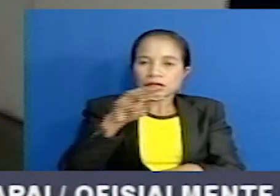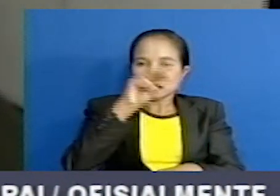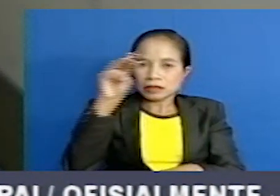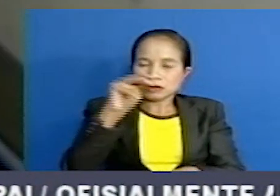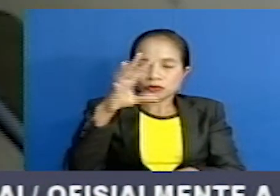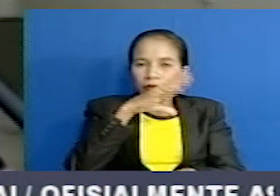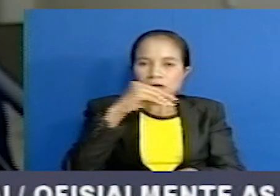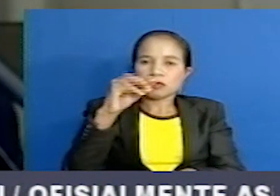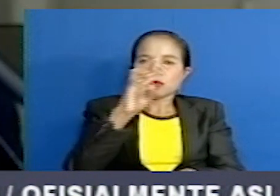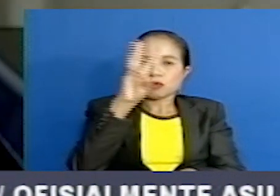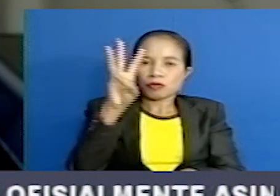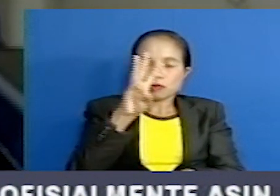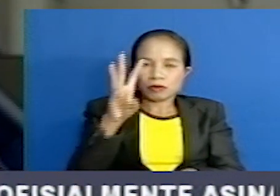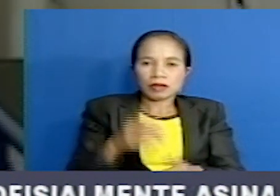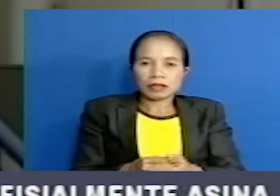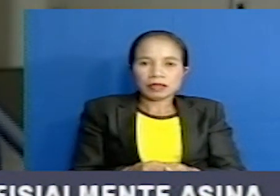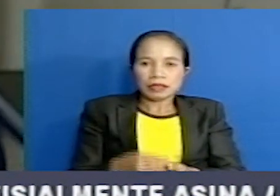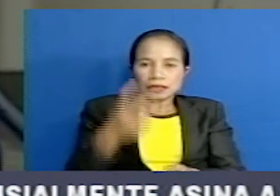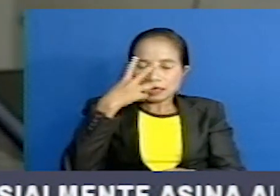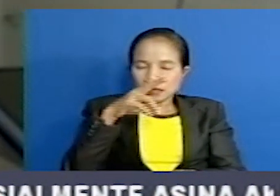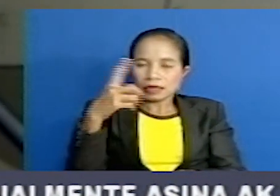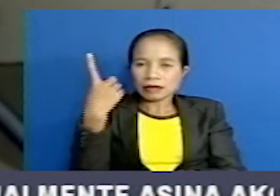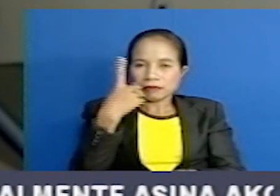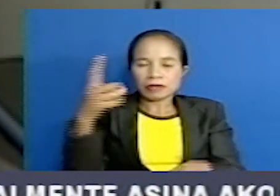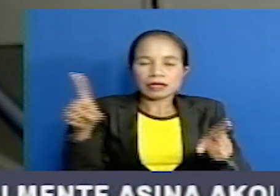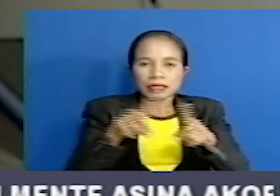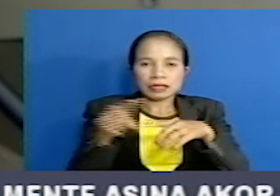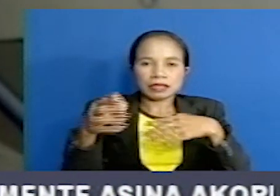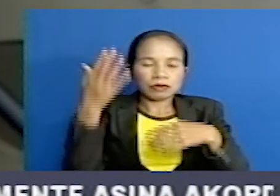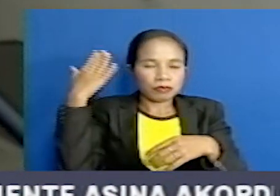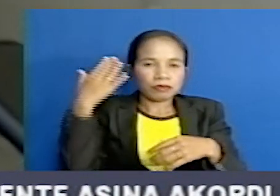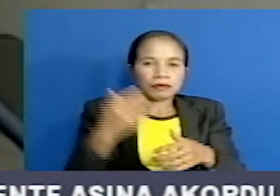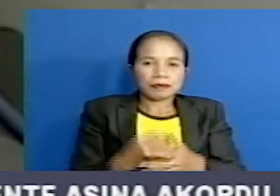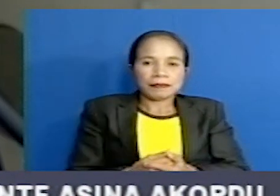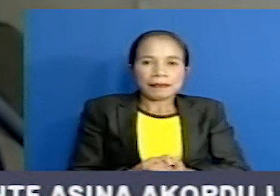ou segunda dele. Controlo a nessa mabain. Sira tem que cumprir